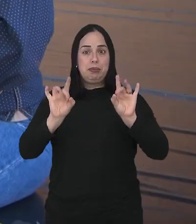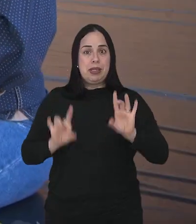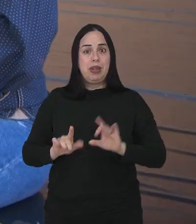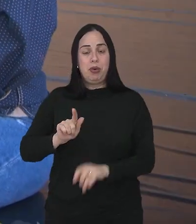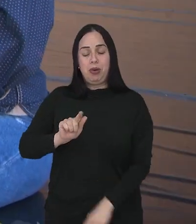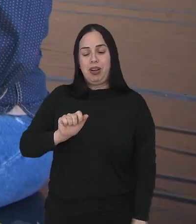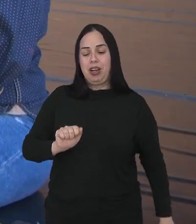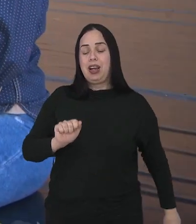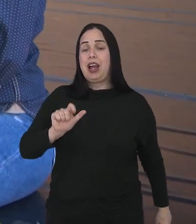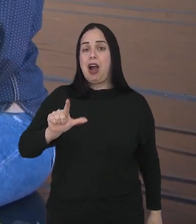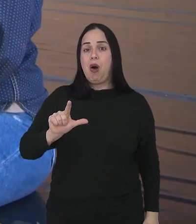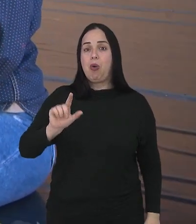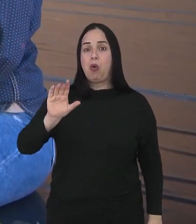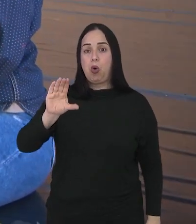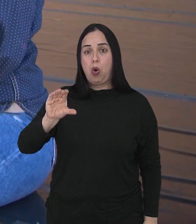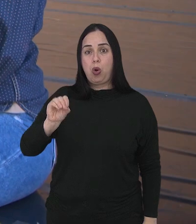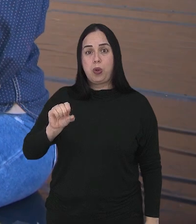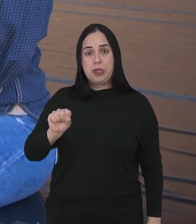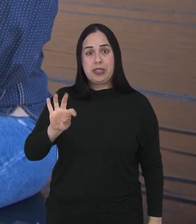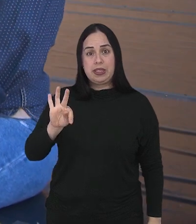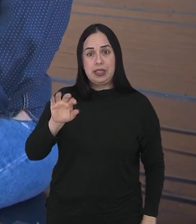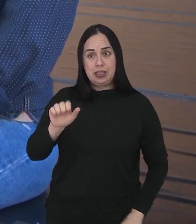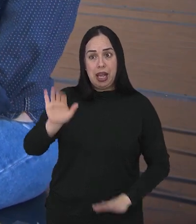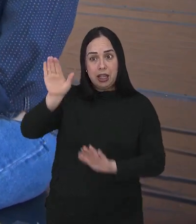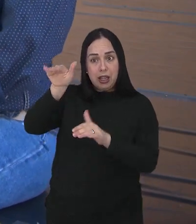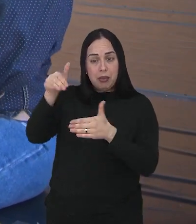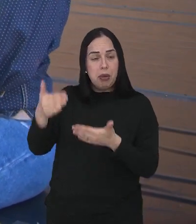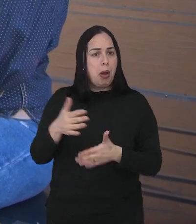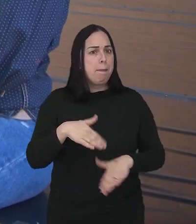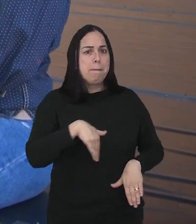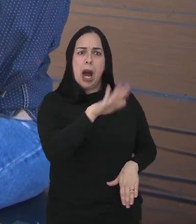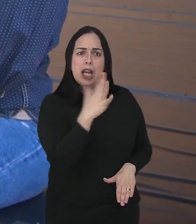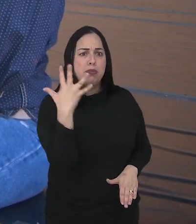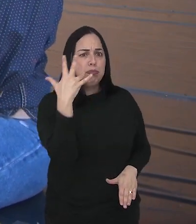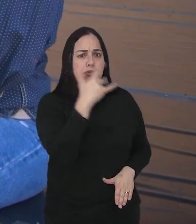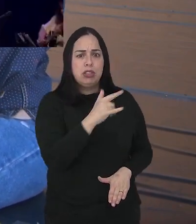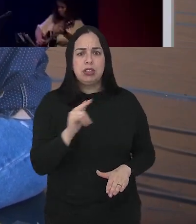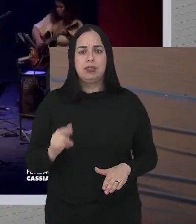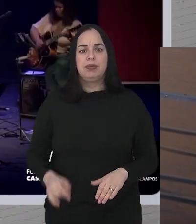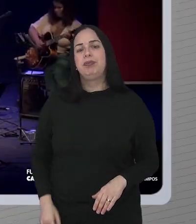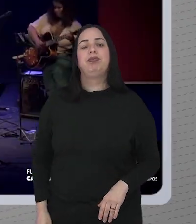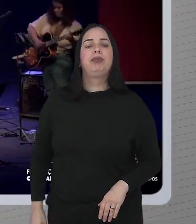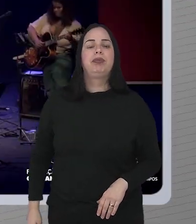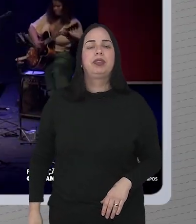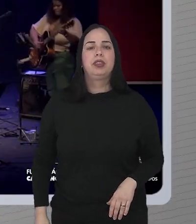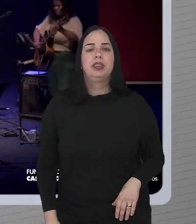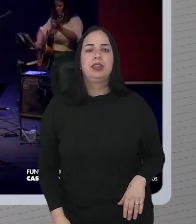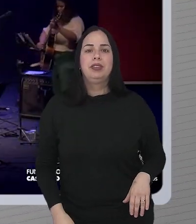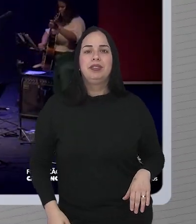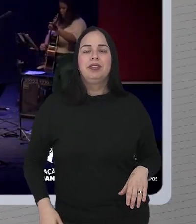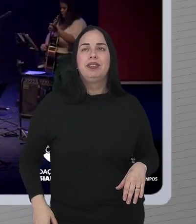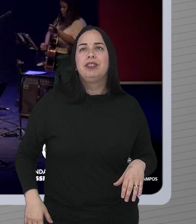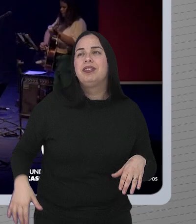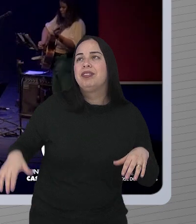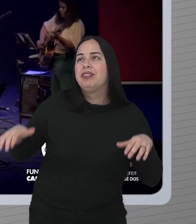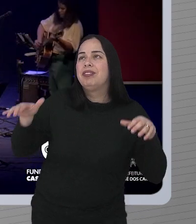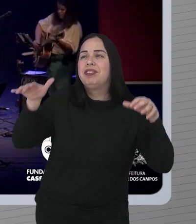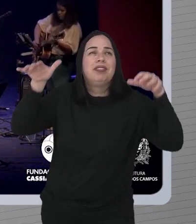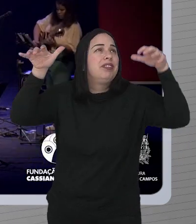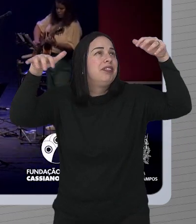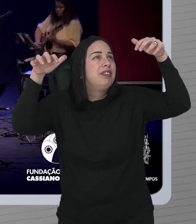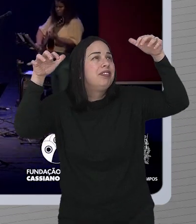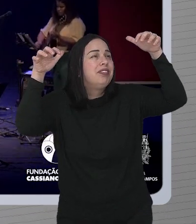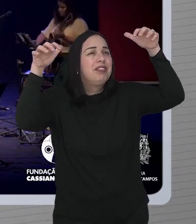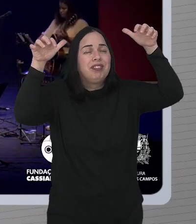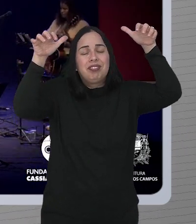Gal Costa foi um sucesso. Foi lindo, lindo. Foi um dos mais bonitos. Foi. Chuva de prata